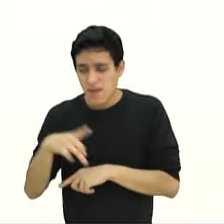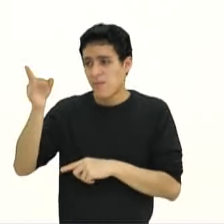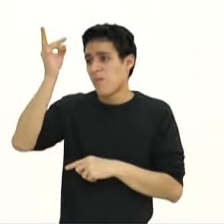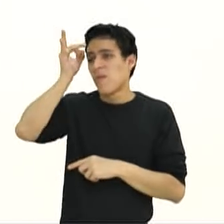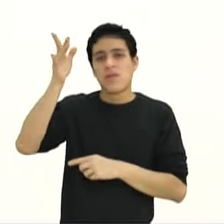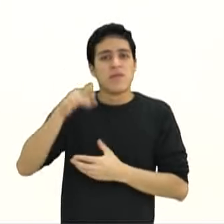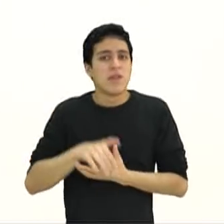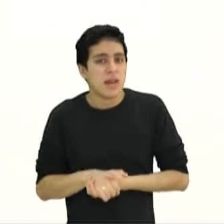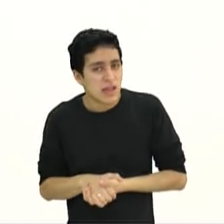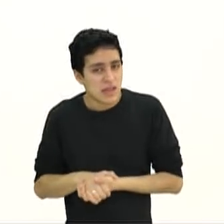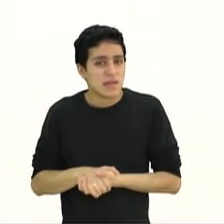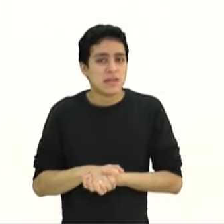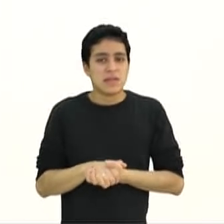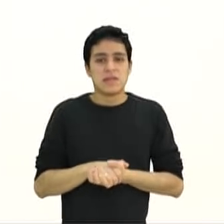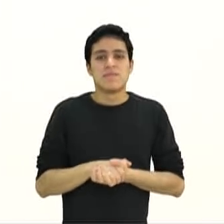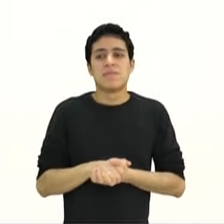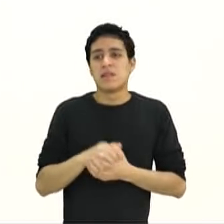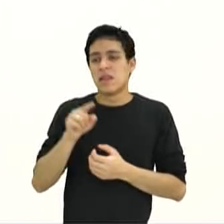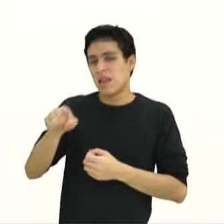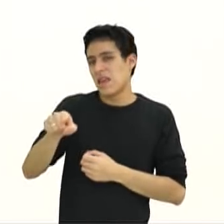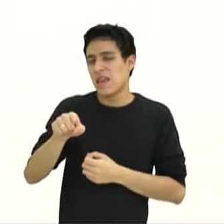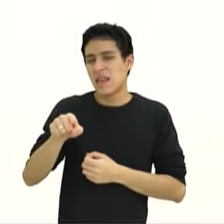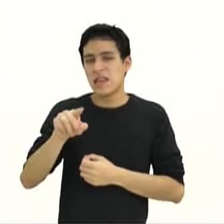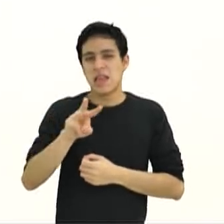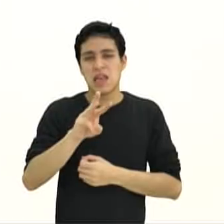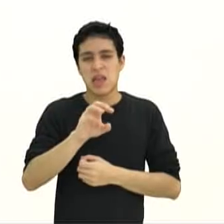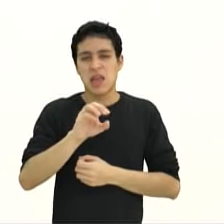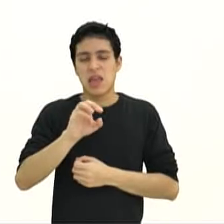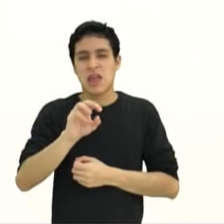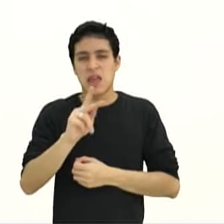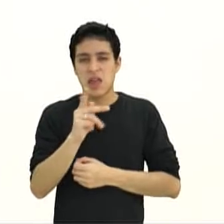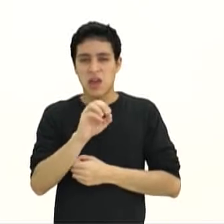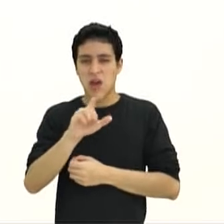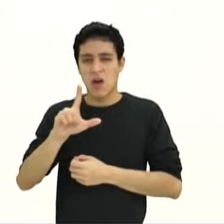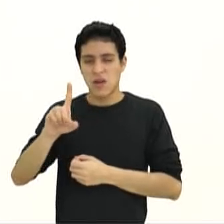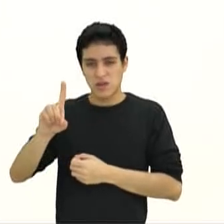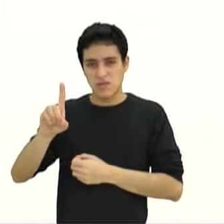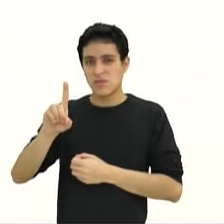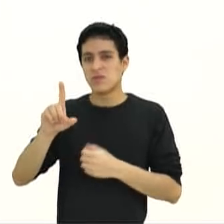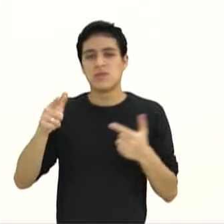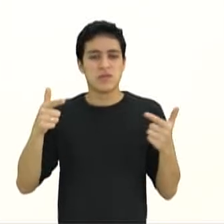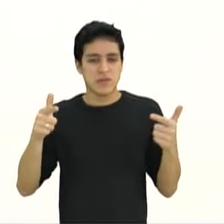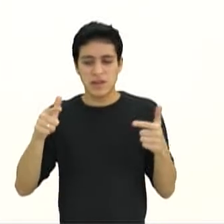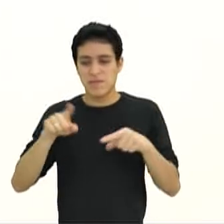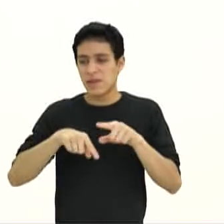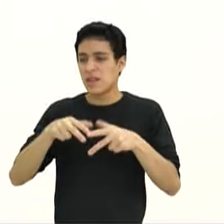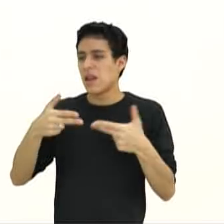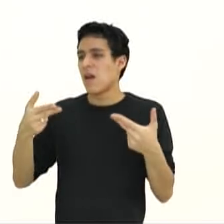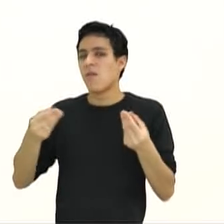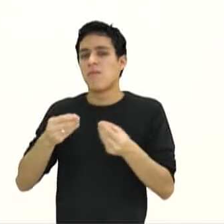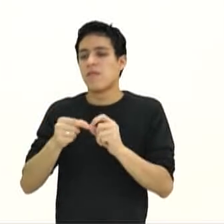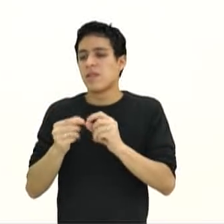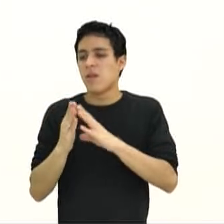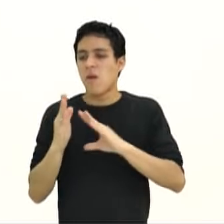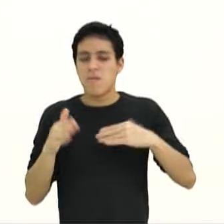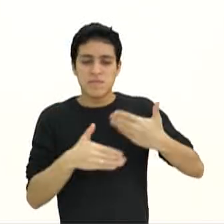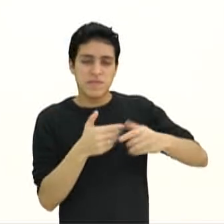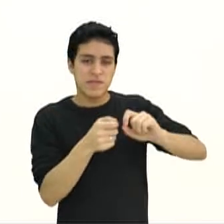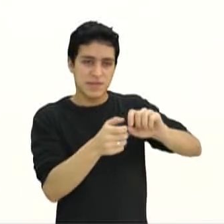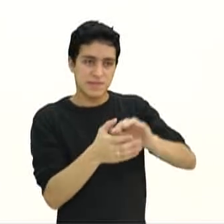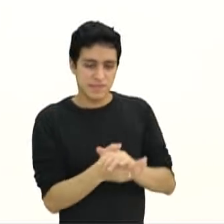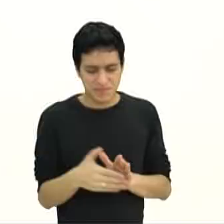Hollywood não teria material suficiente para copiar. Muitas vezes, estes obstáculos